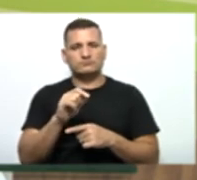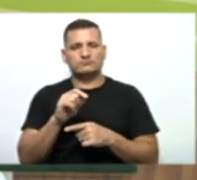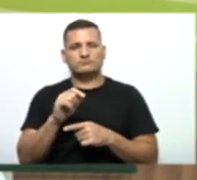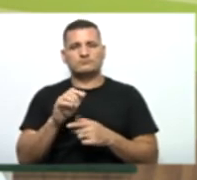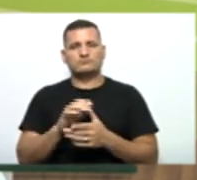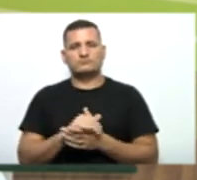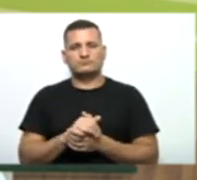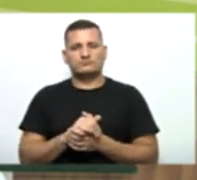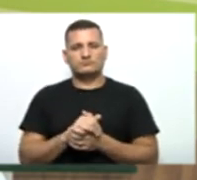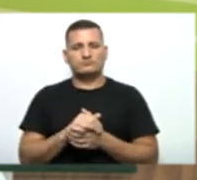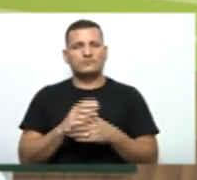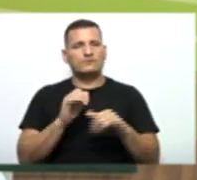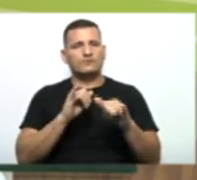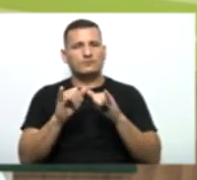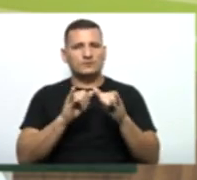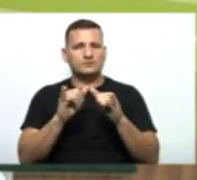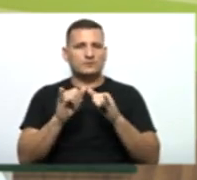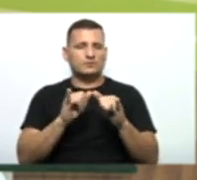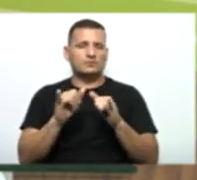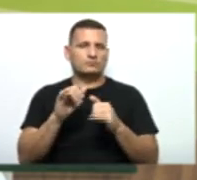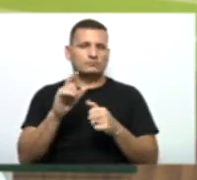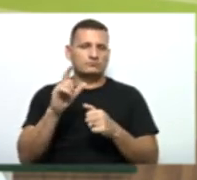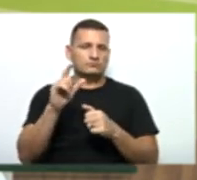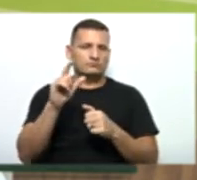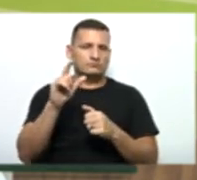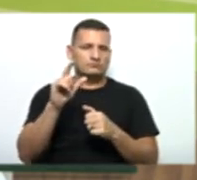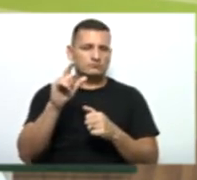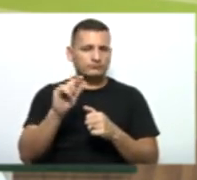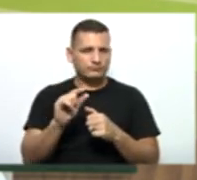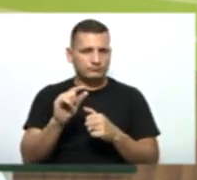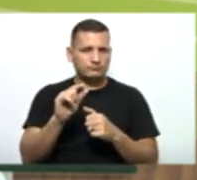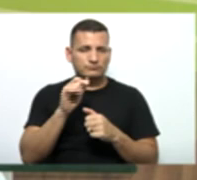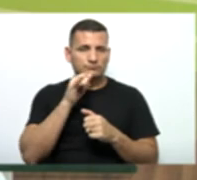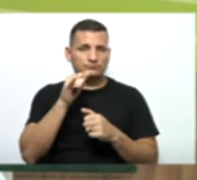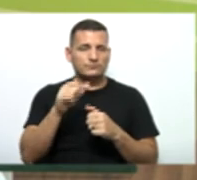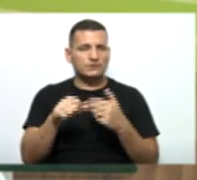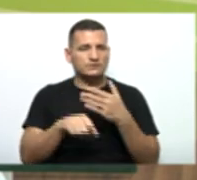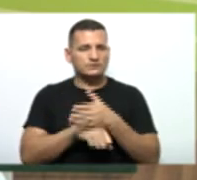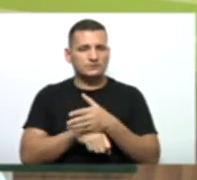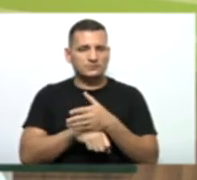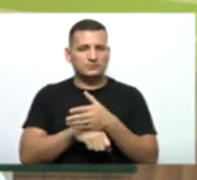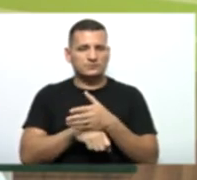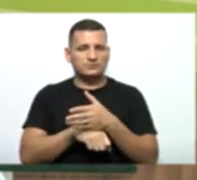baixar menos informações quando ele acessar